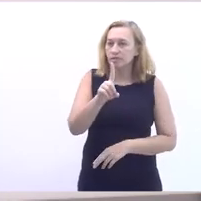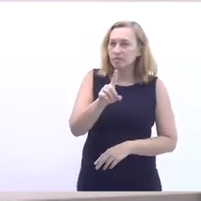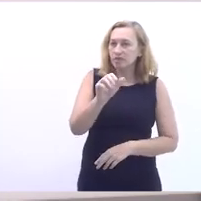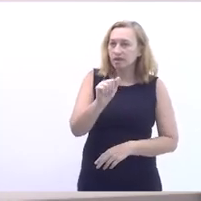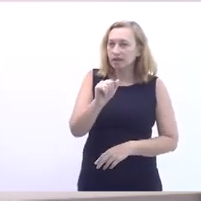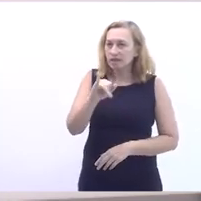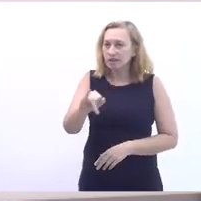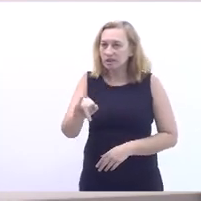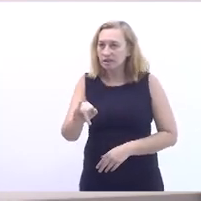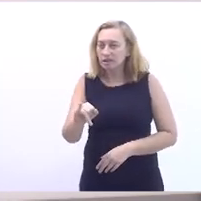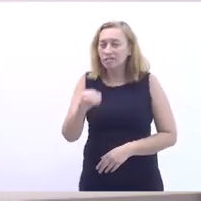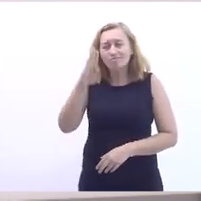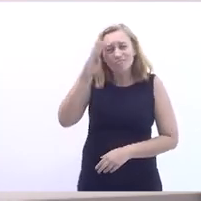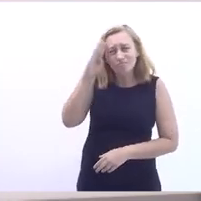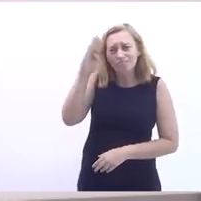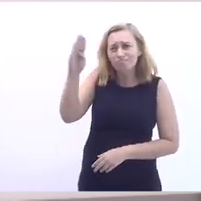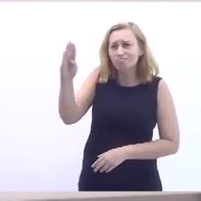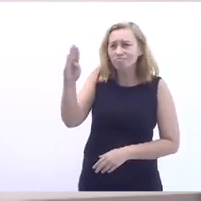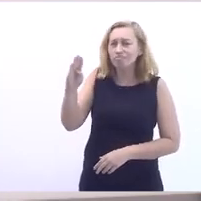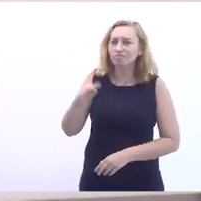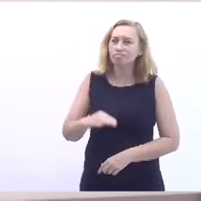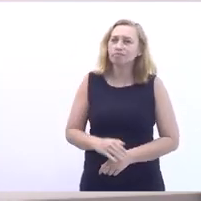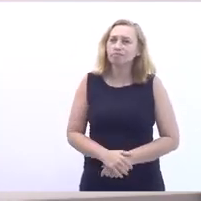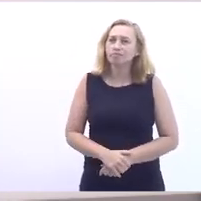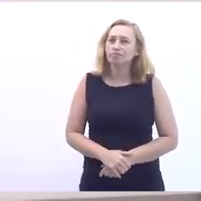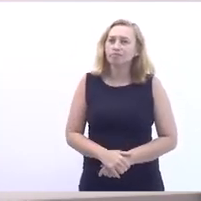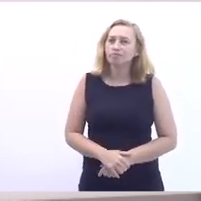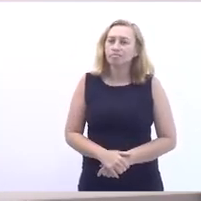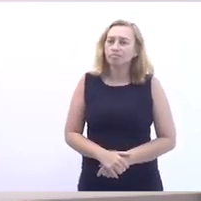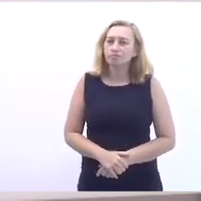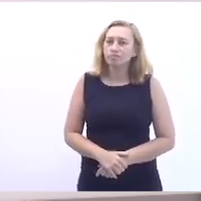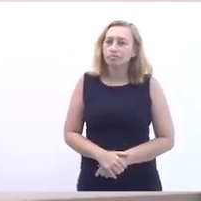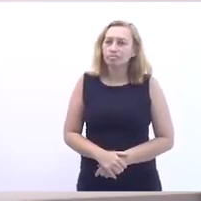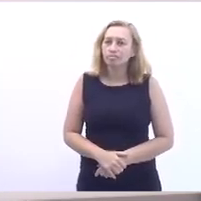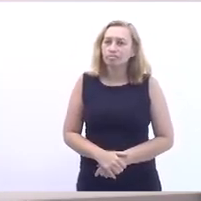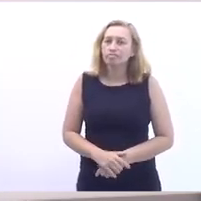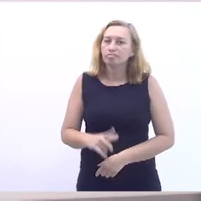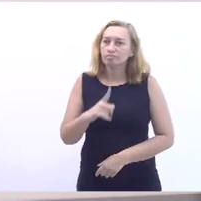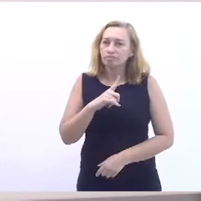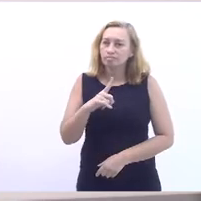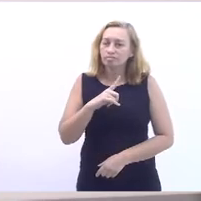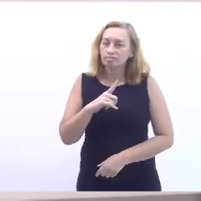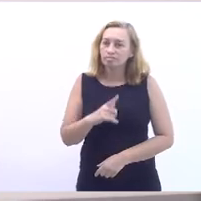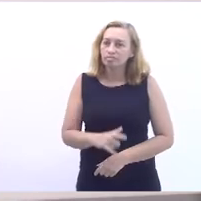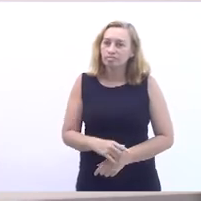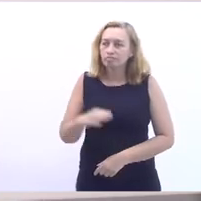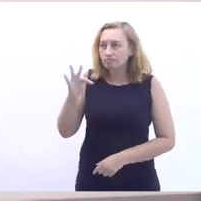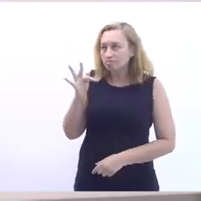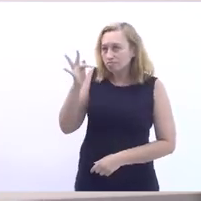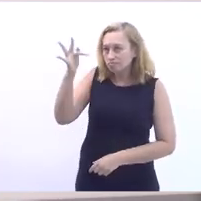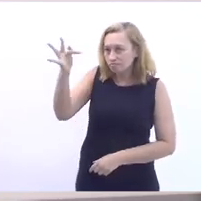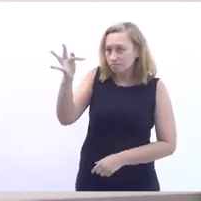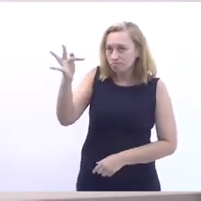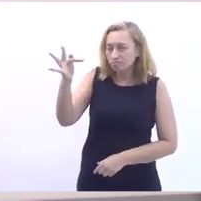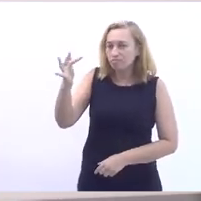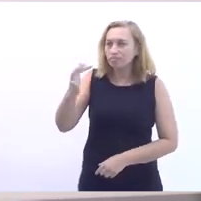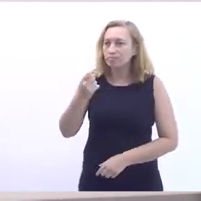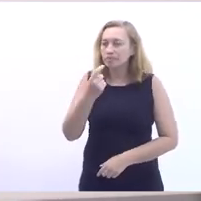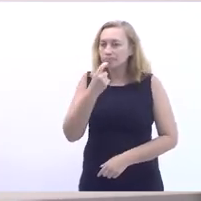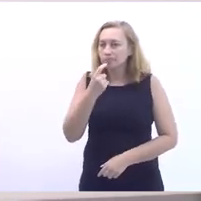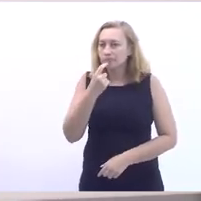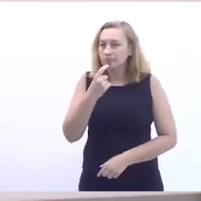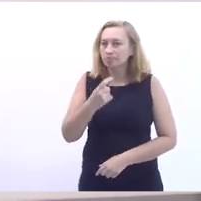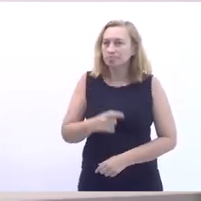nós achamos que é fundamental para que consiga para que tenhamos no futuro próximo